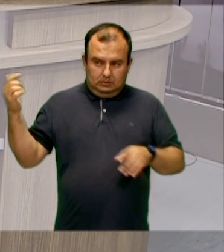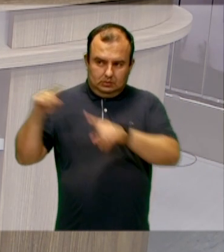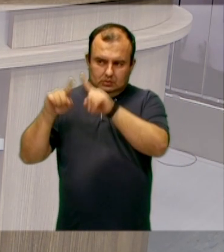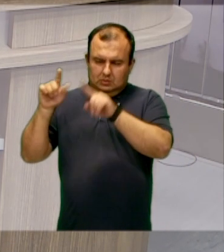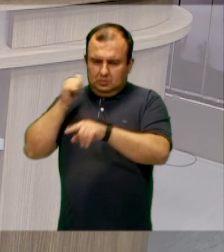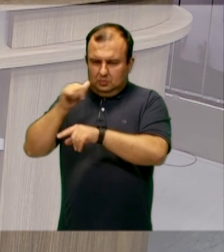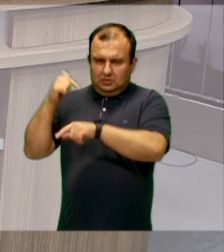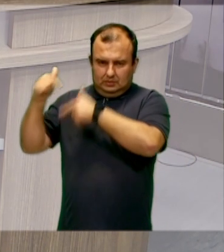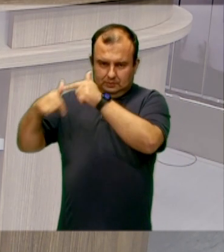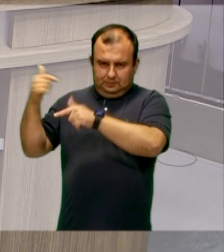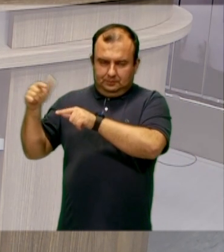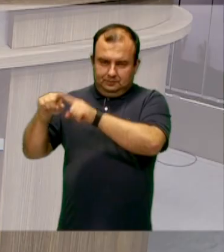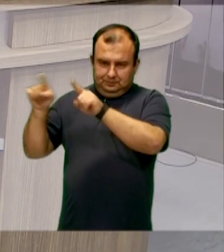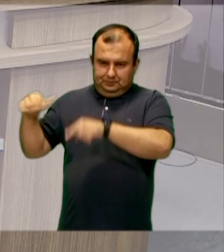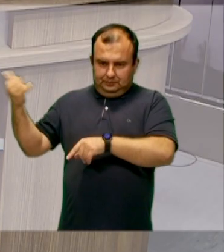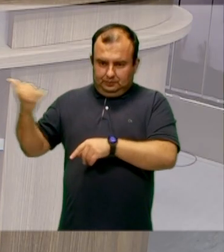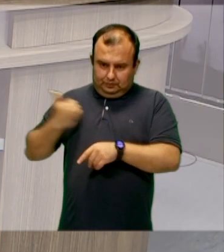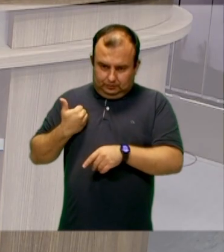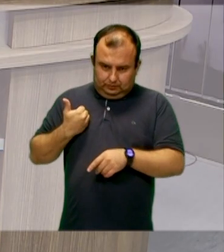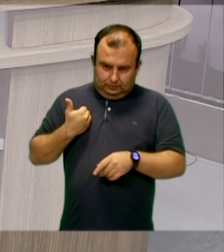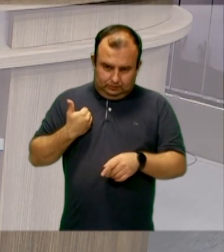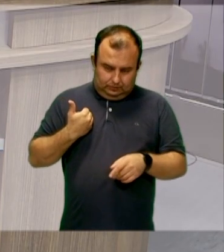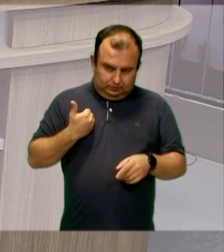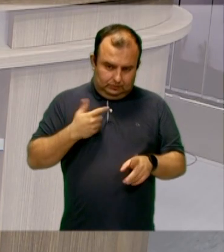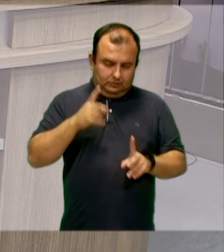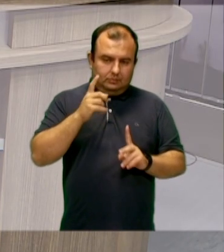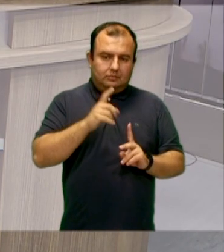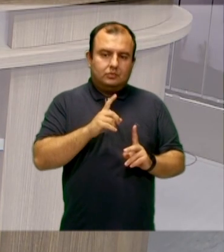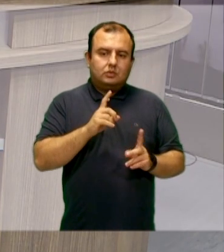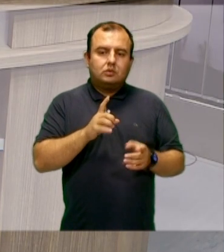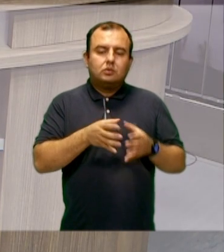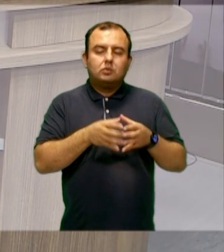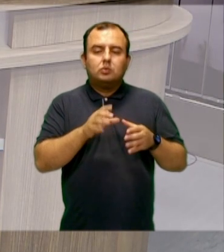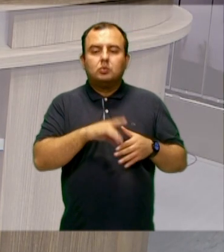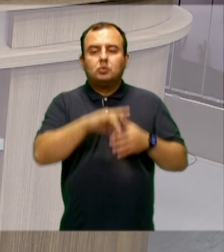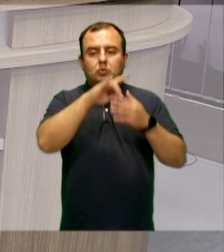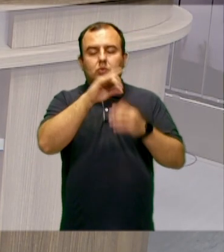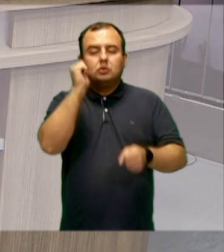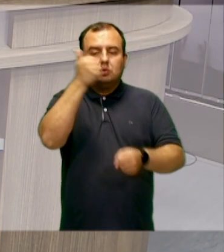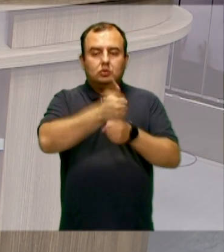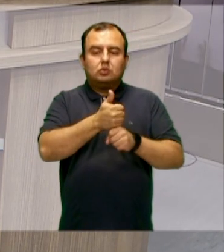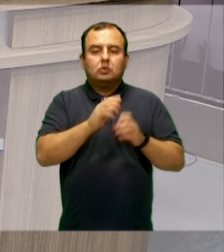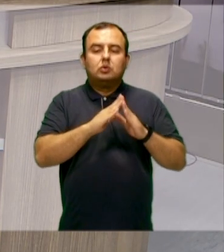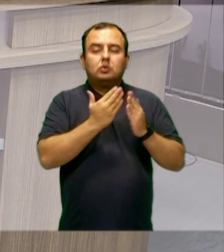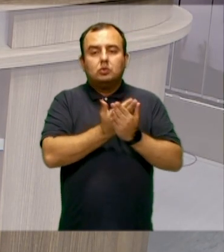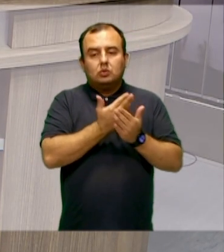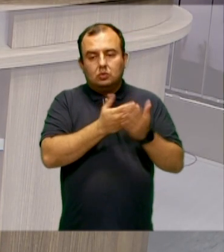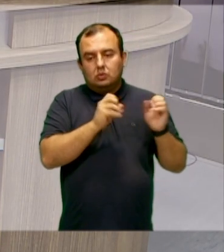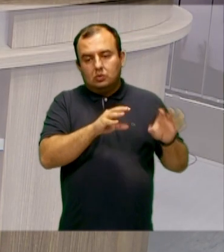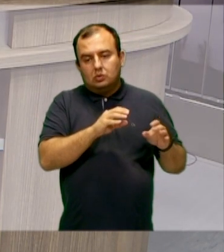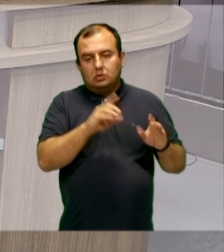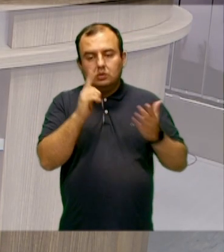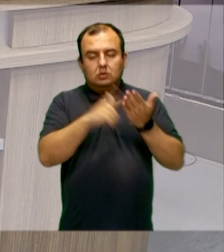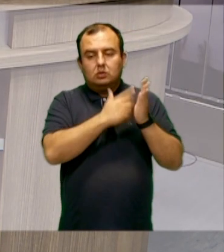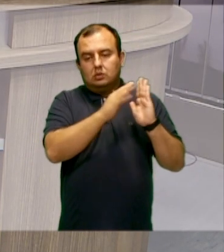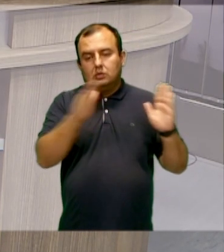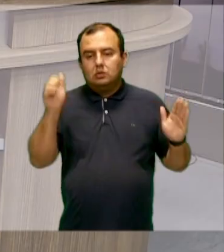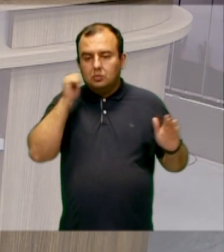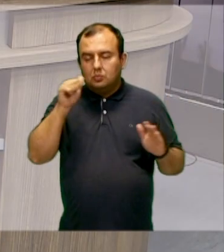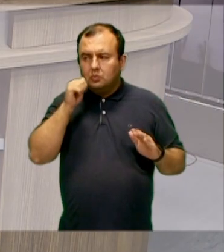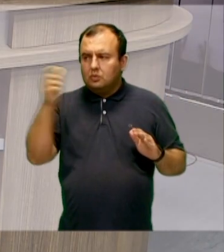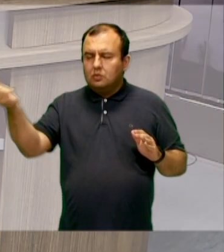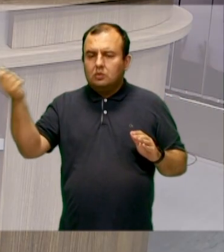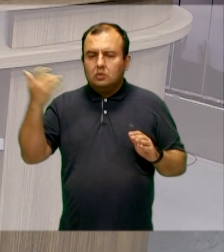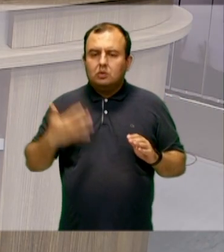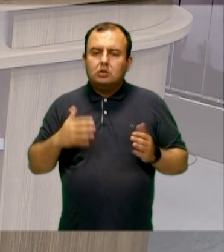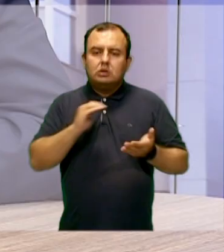servidora, a gente fez a segunda edição do Mentes que Lideram, que é um dos projetos voltados às diretoras das unidades de educação na biblioteca, e a servidora